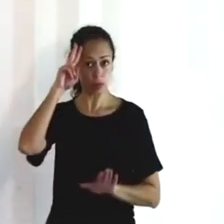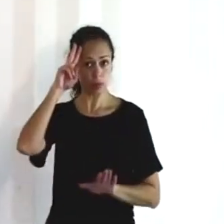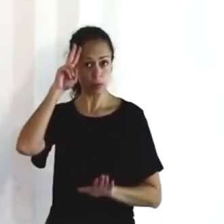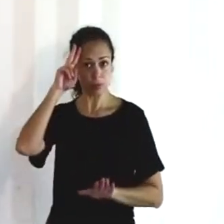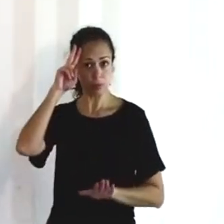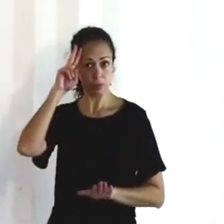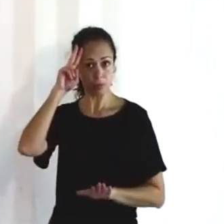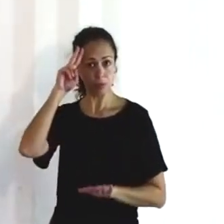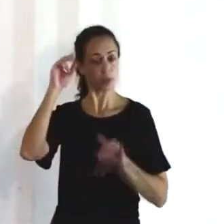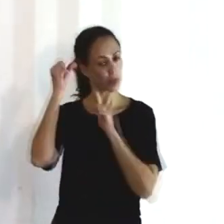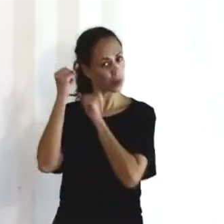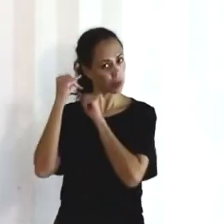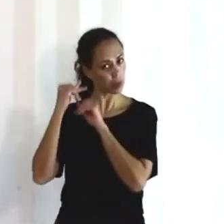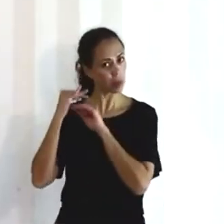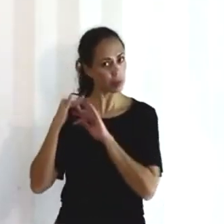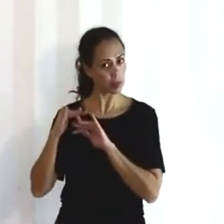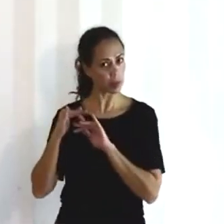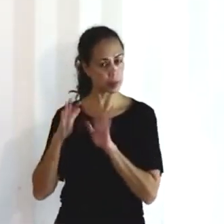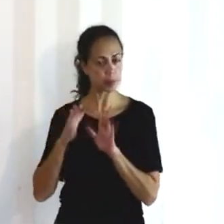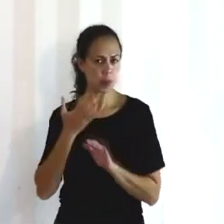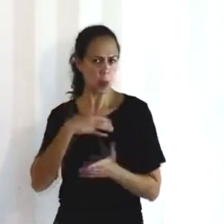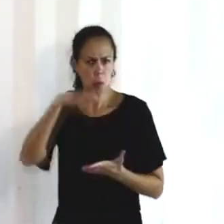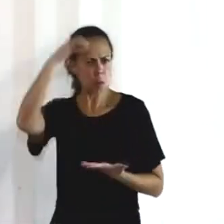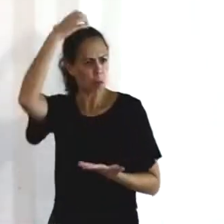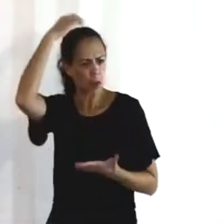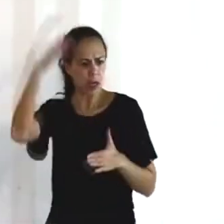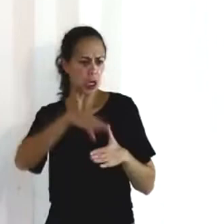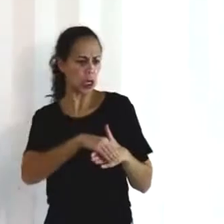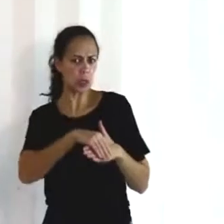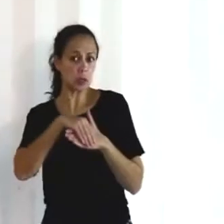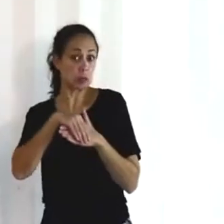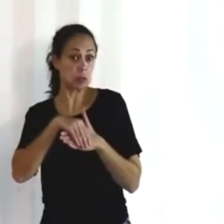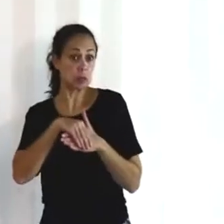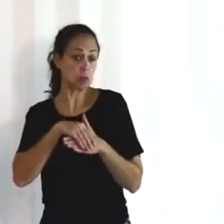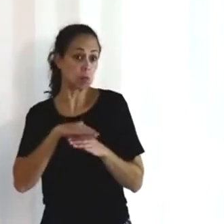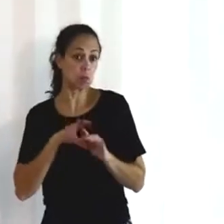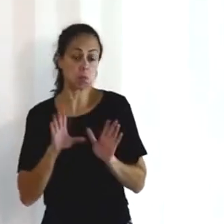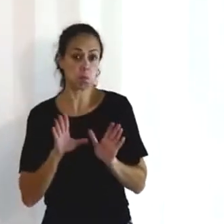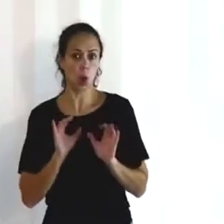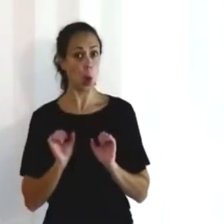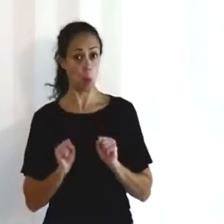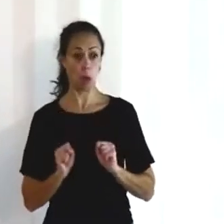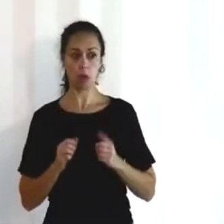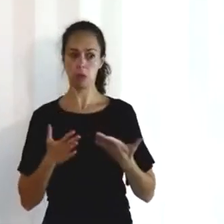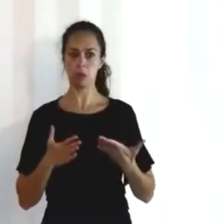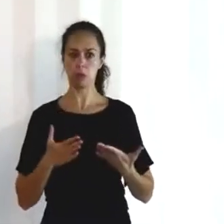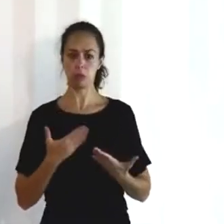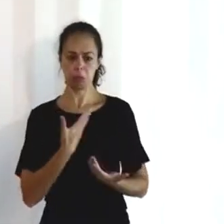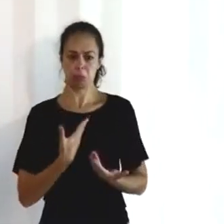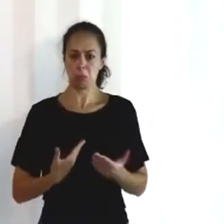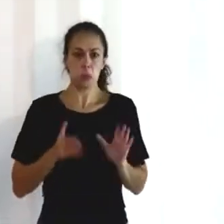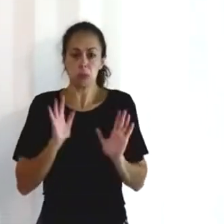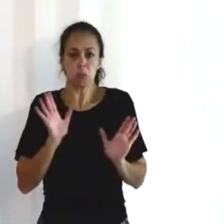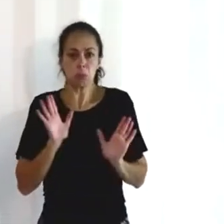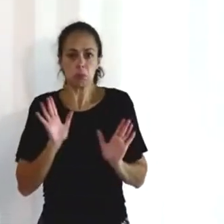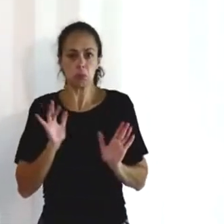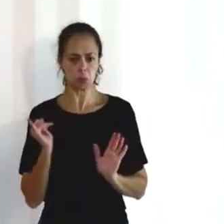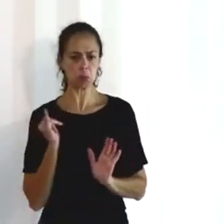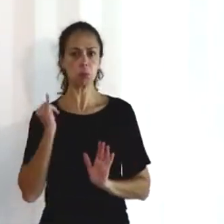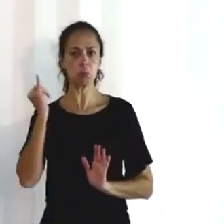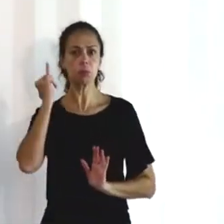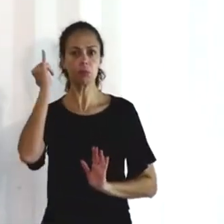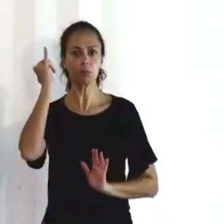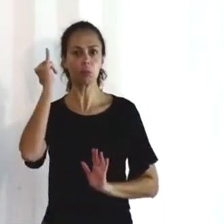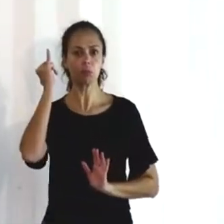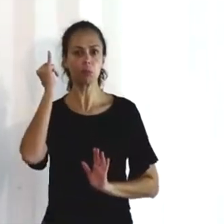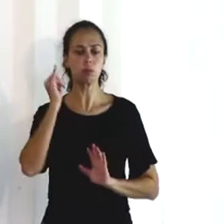que um rei, algum homem muito poderoso, resolveu que os que